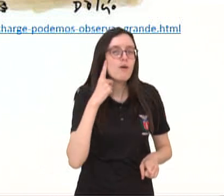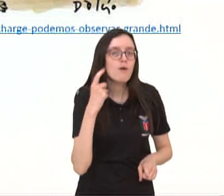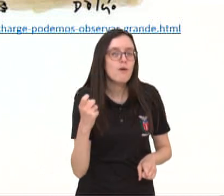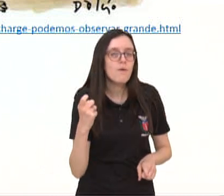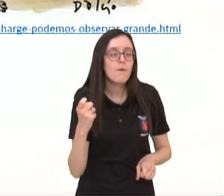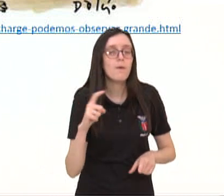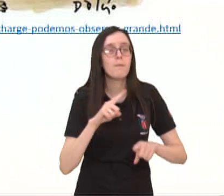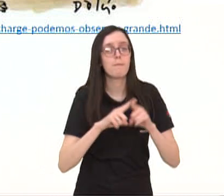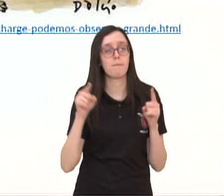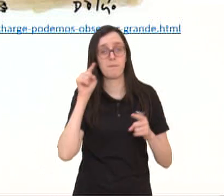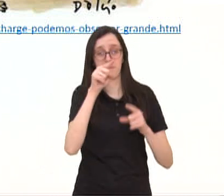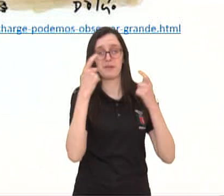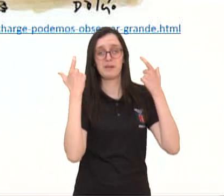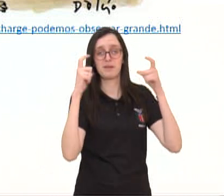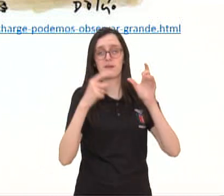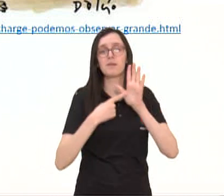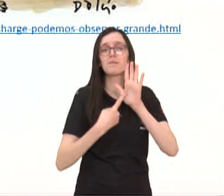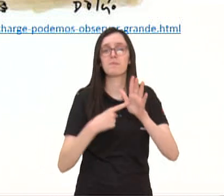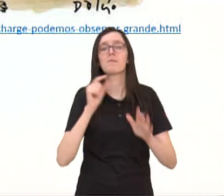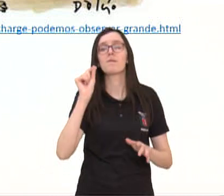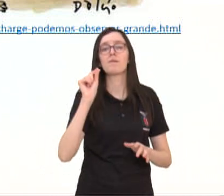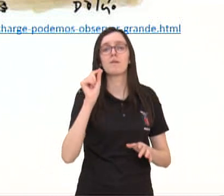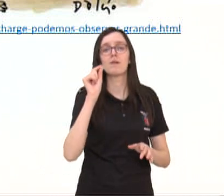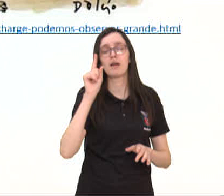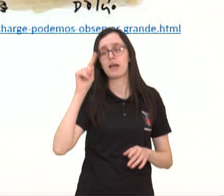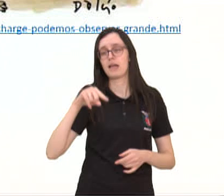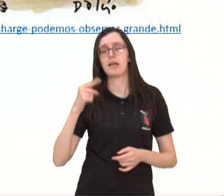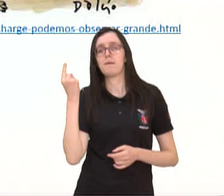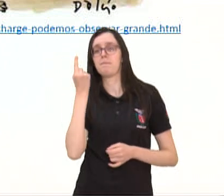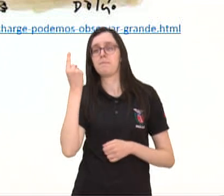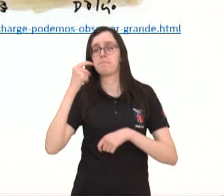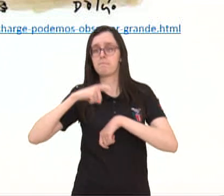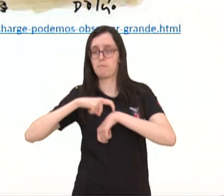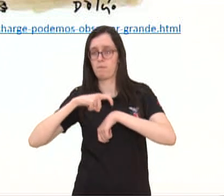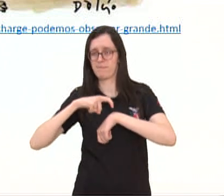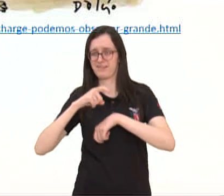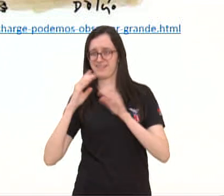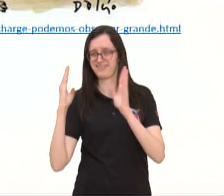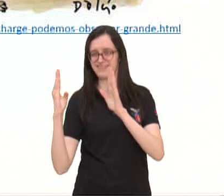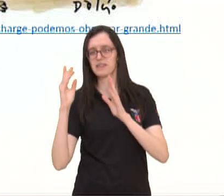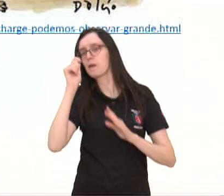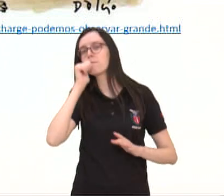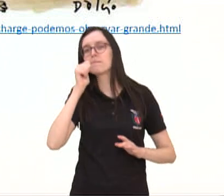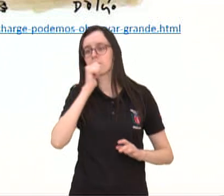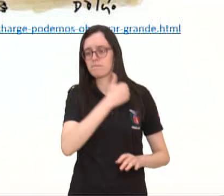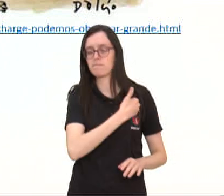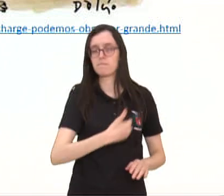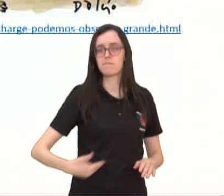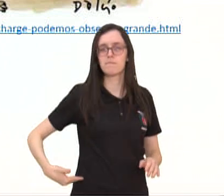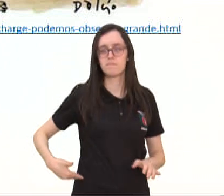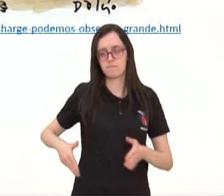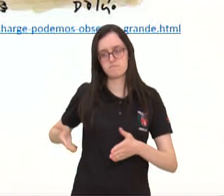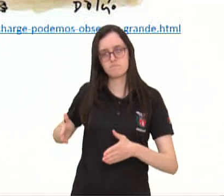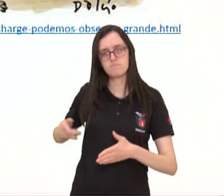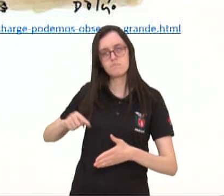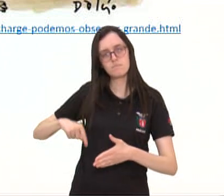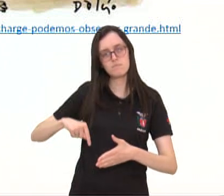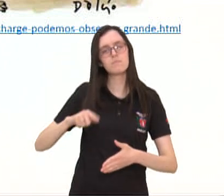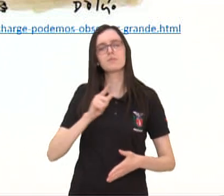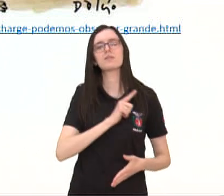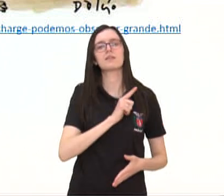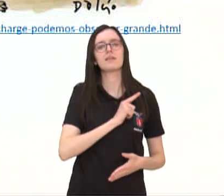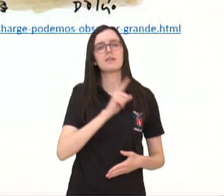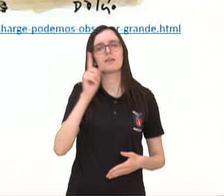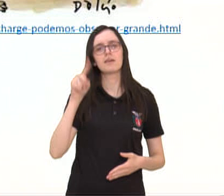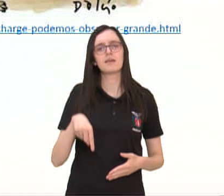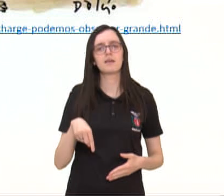a charge, nesses dois momentos, se no primeiro momento há uma charge apontando